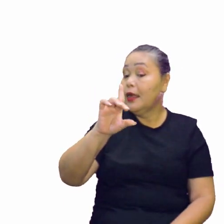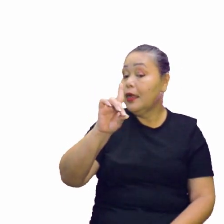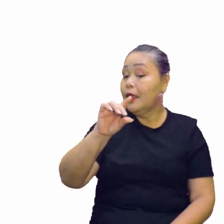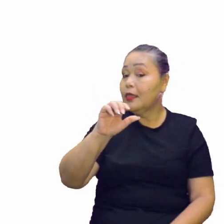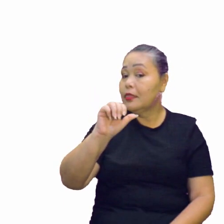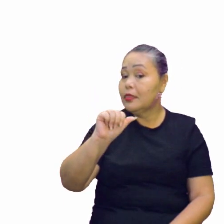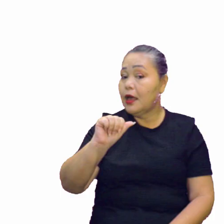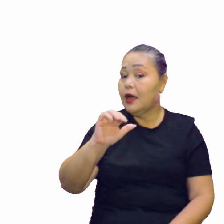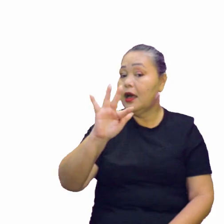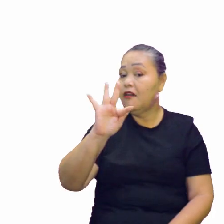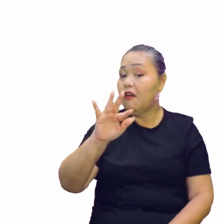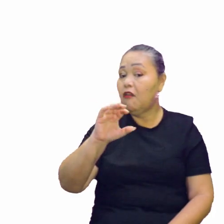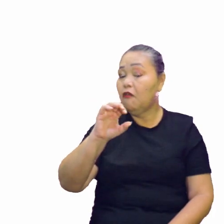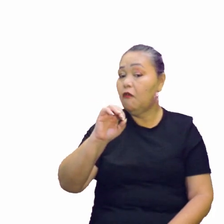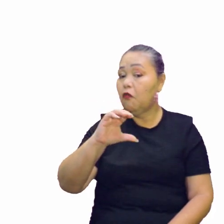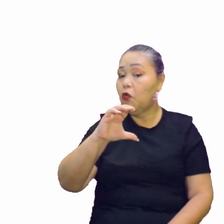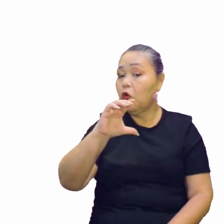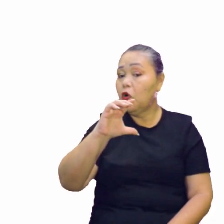solo,